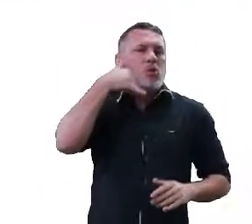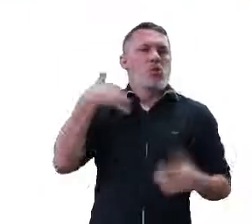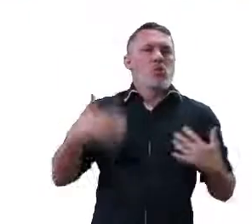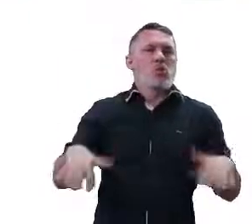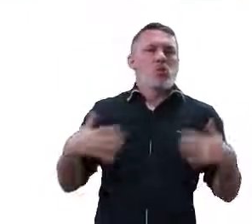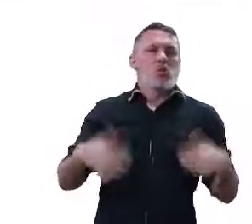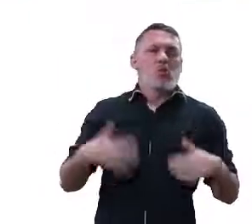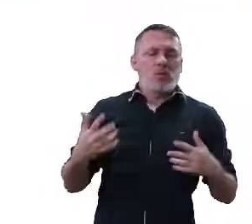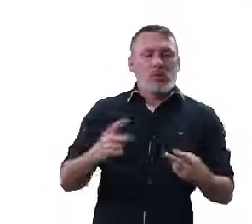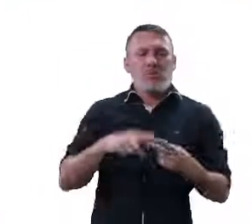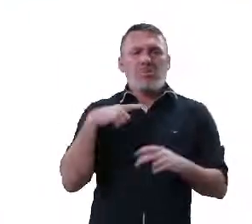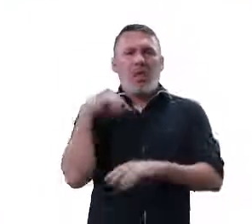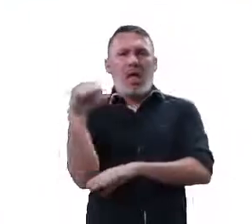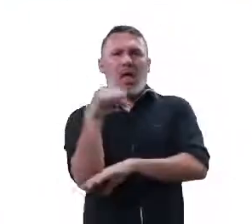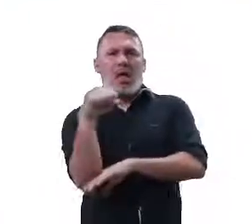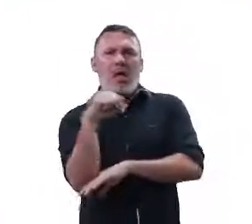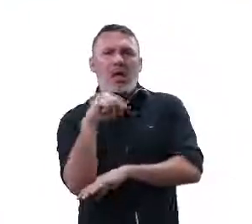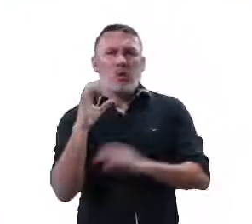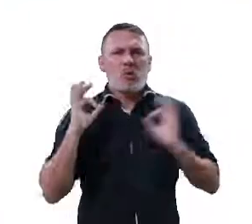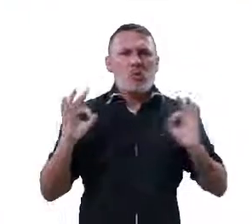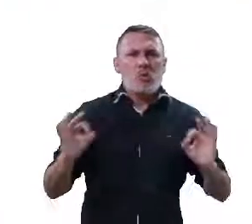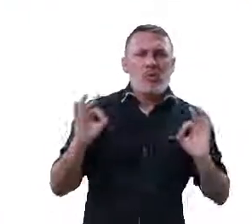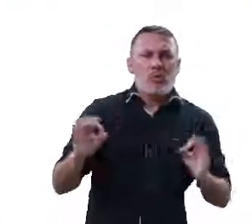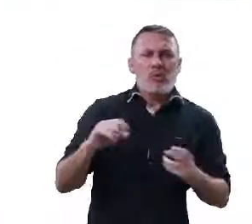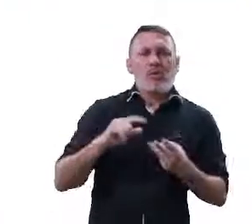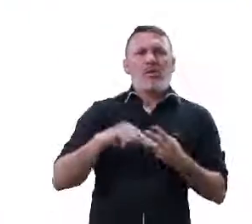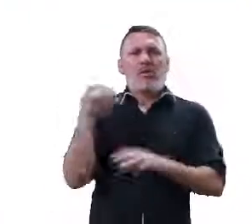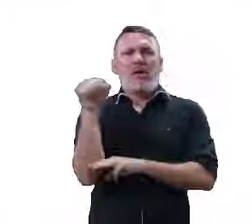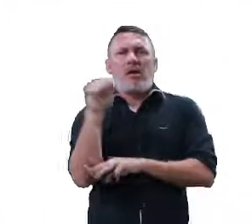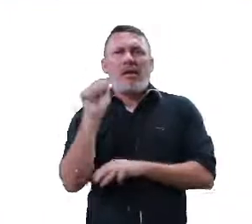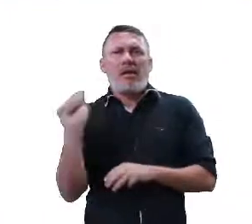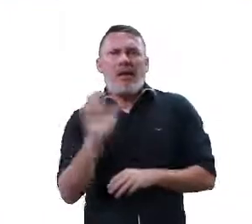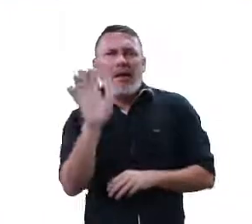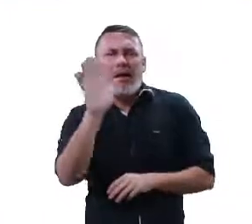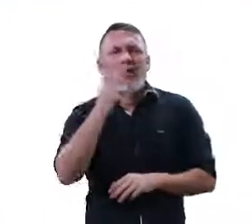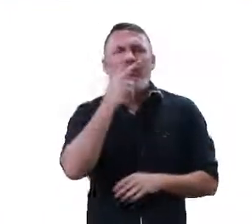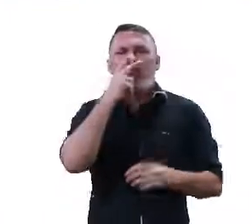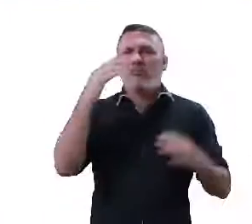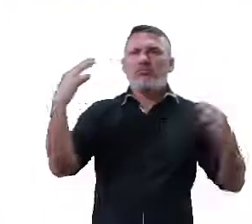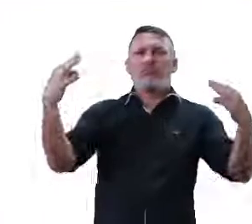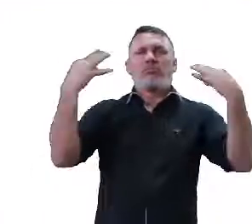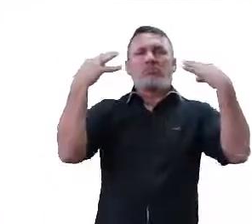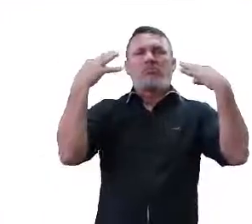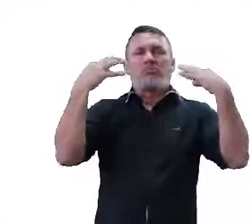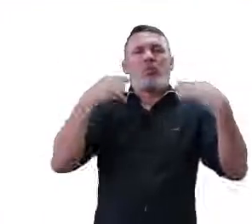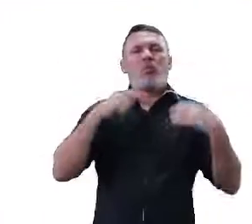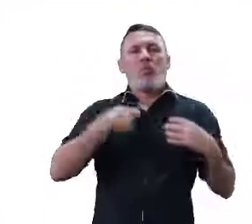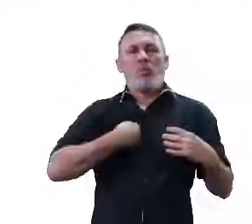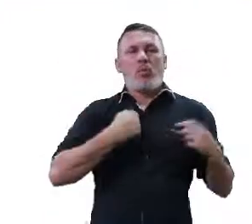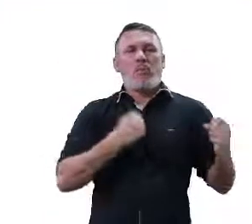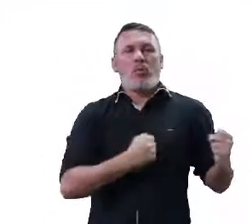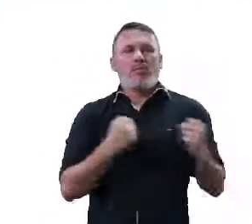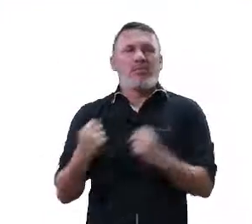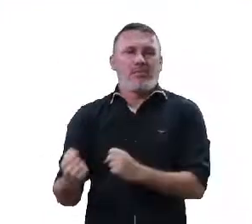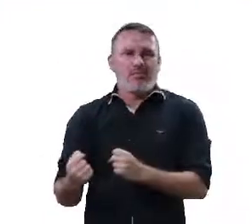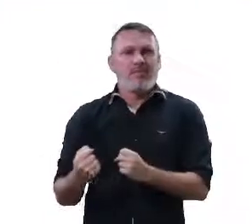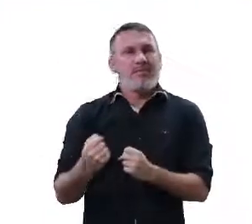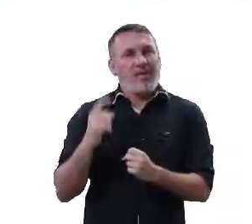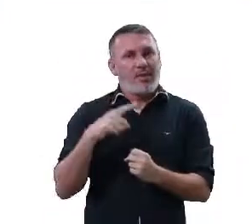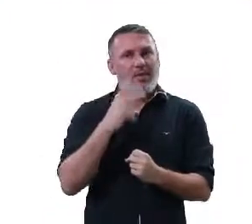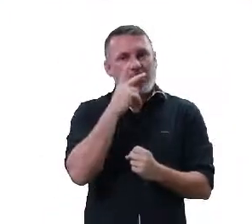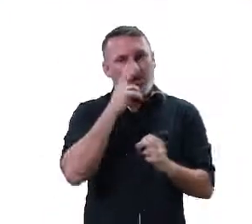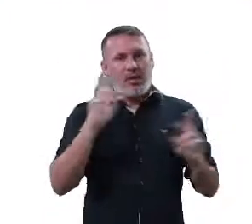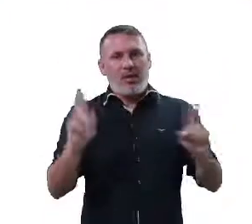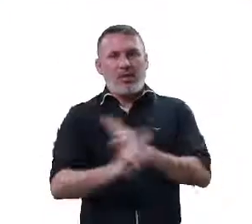geração, o carro mais potente, o carro mais caro, isso dá ao indivíduo uma sensação de poder. Então, isso faz com que ele tenha